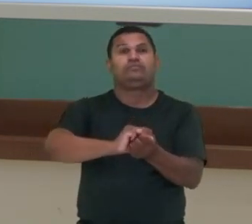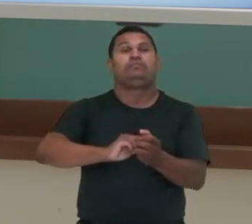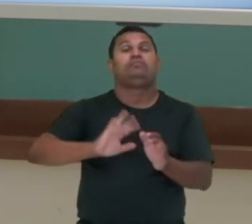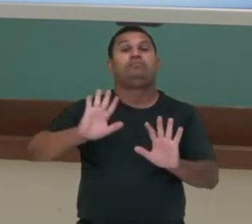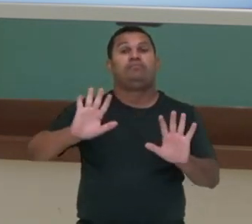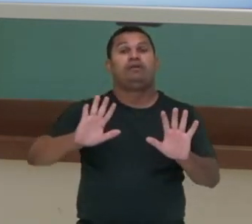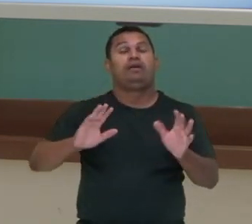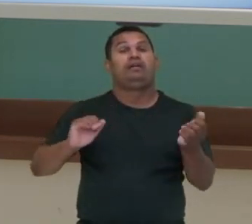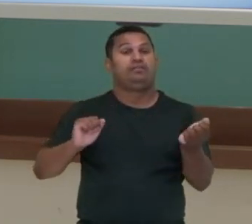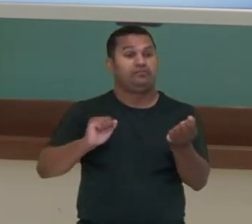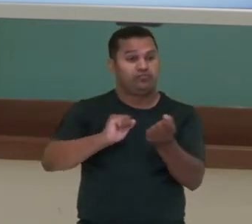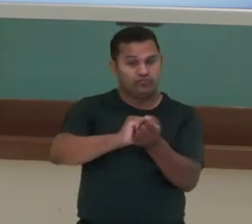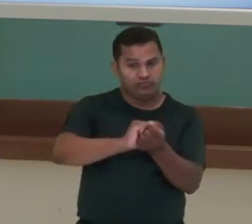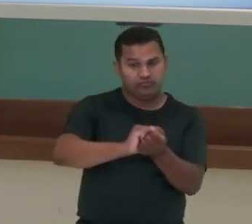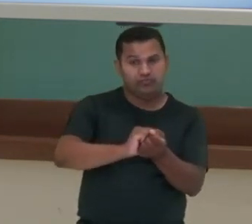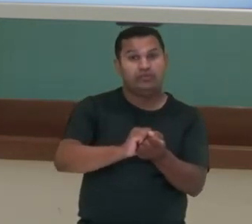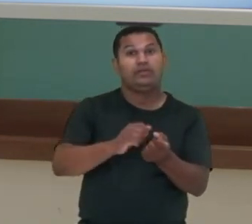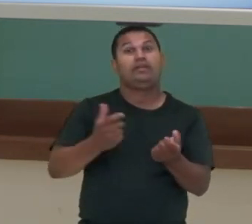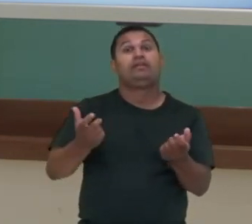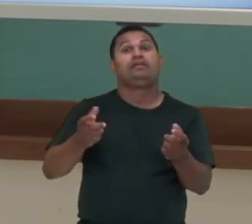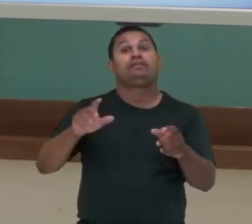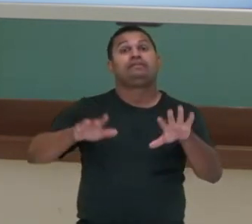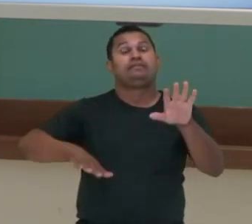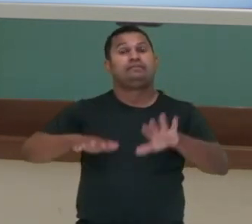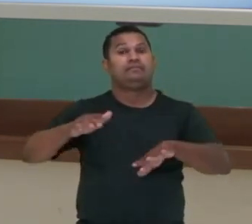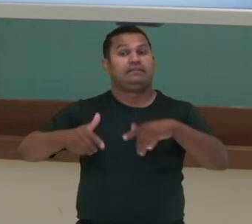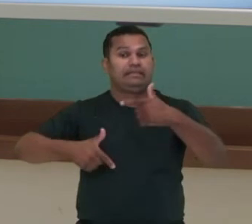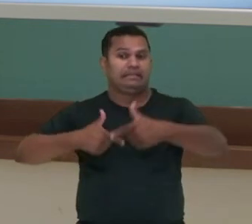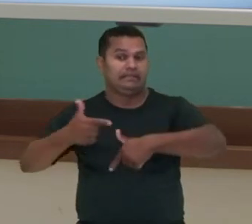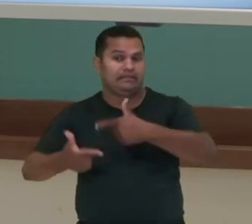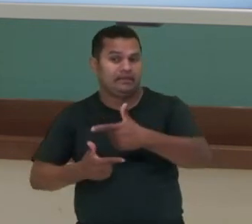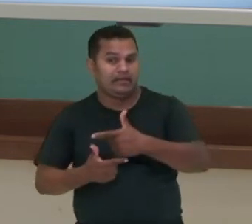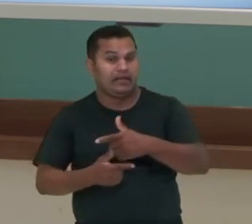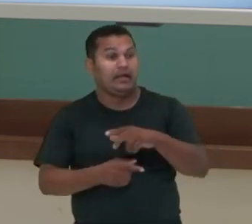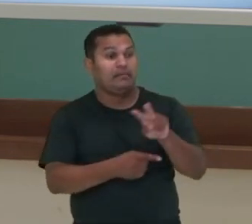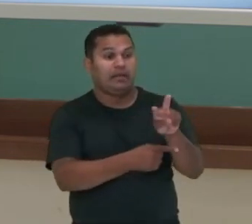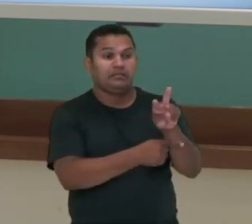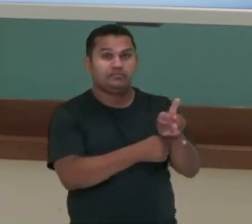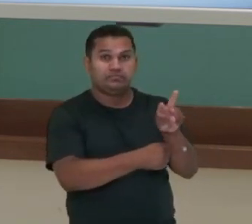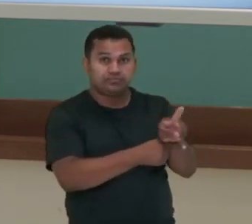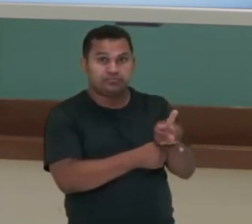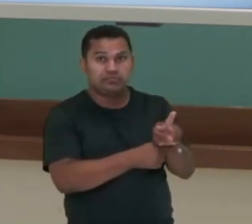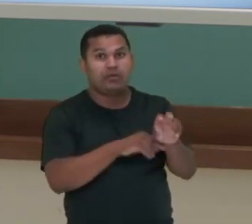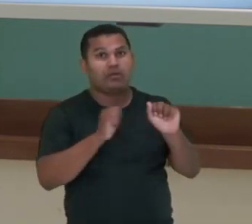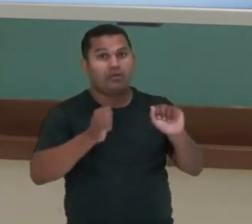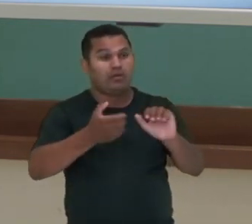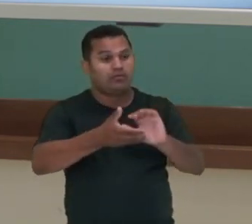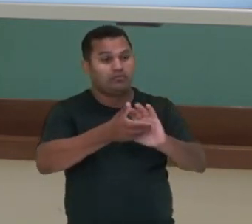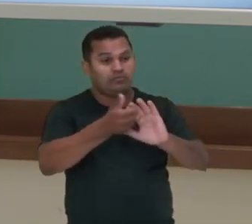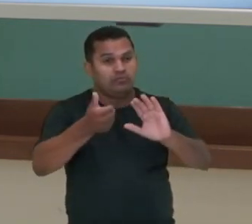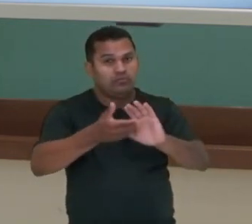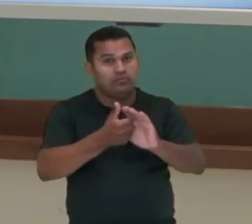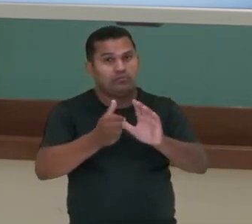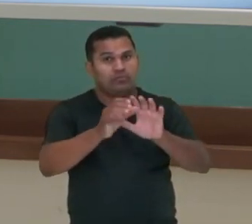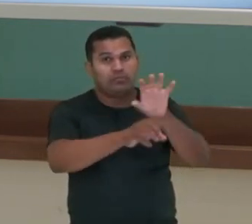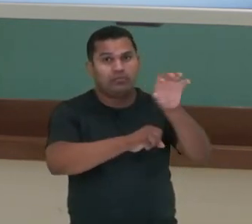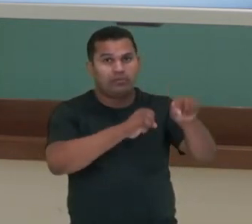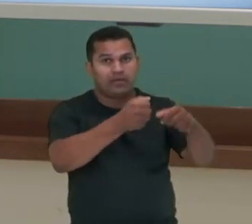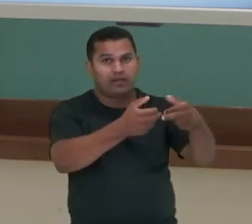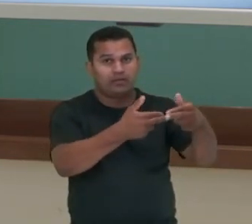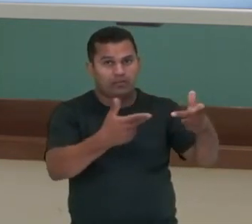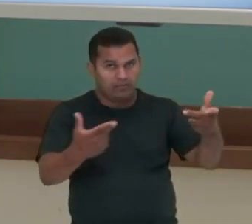humano também está presente ali e também está utilizando os recursos. Então a criação dessas reservas é justamente